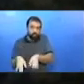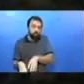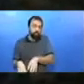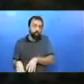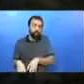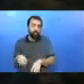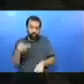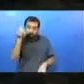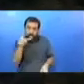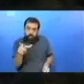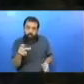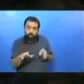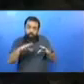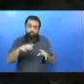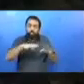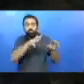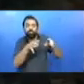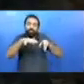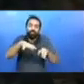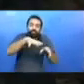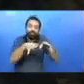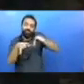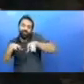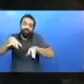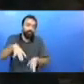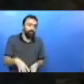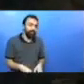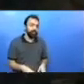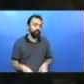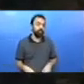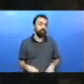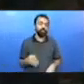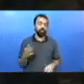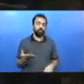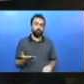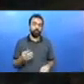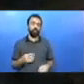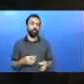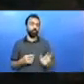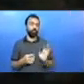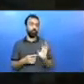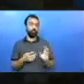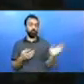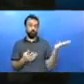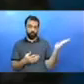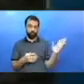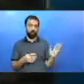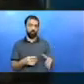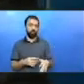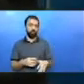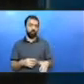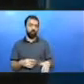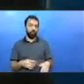se movimentando. Olhem só. Então, aqui agora eu vou colocar algumas palavras para a gente escrever e encontrar